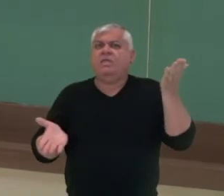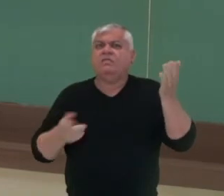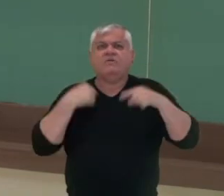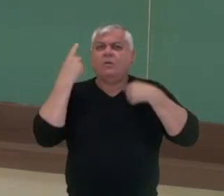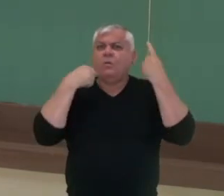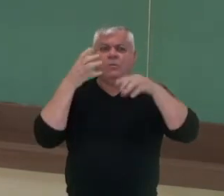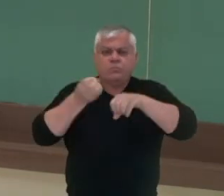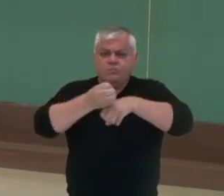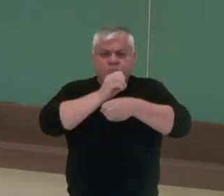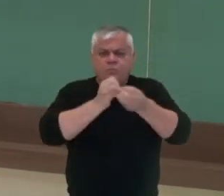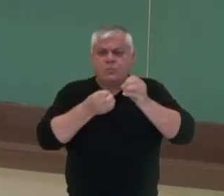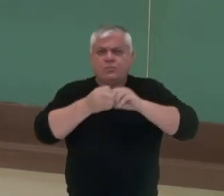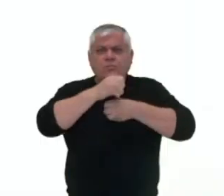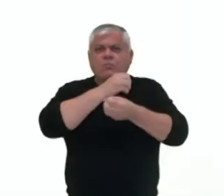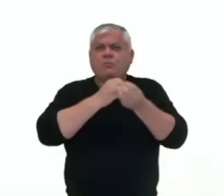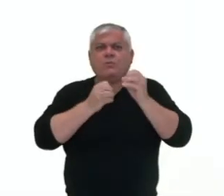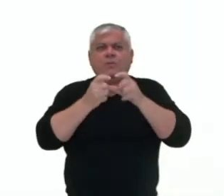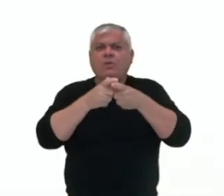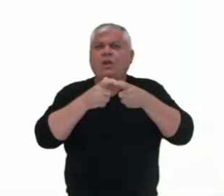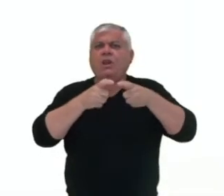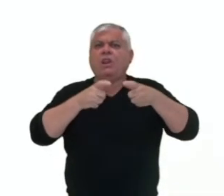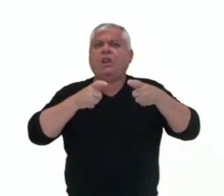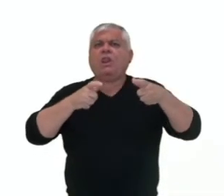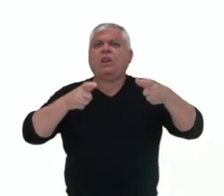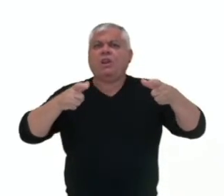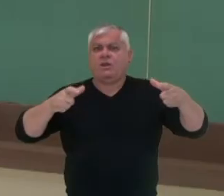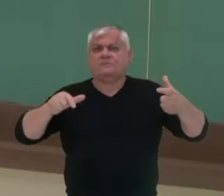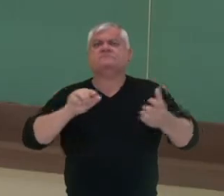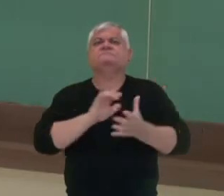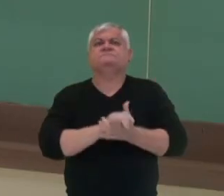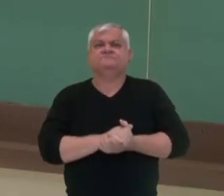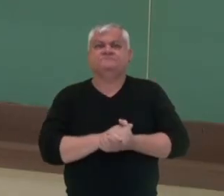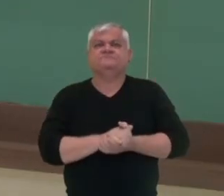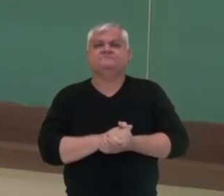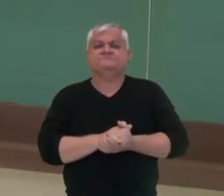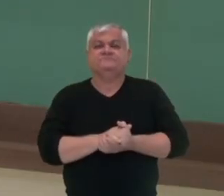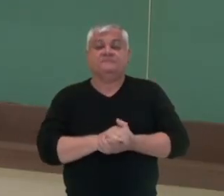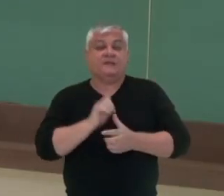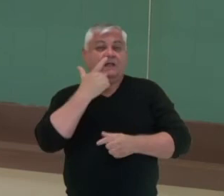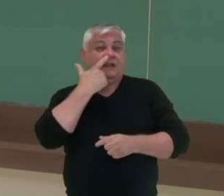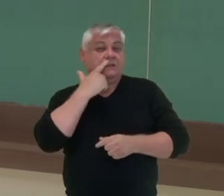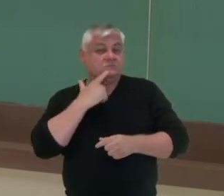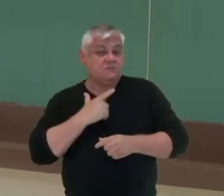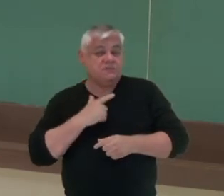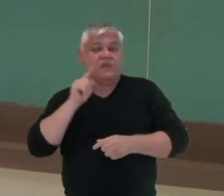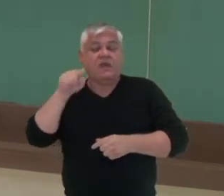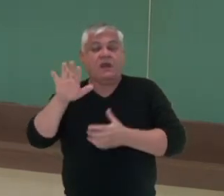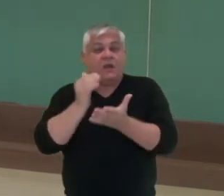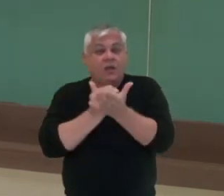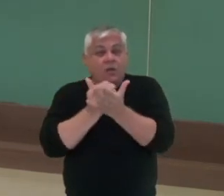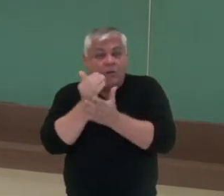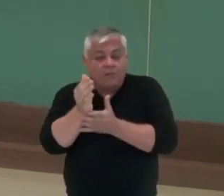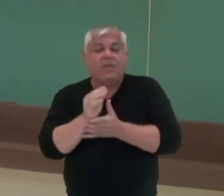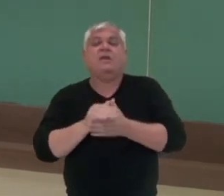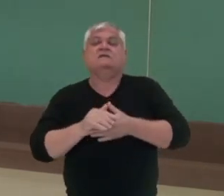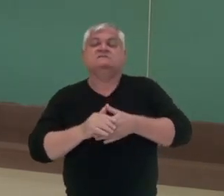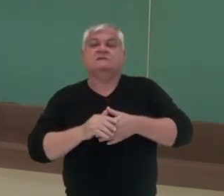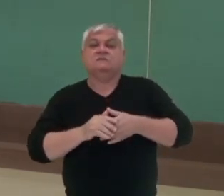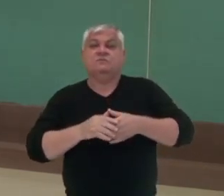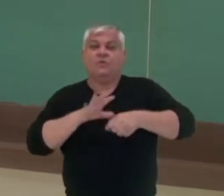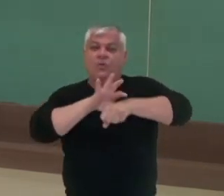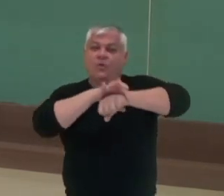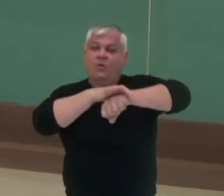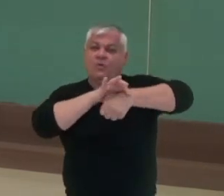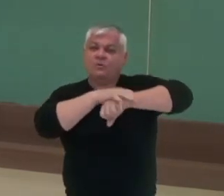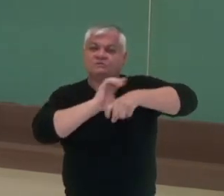se reproduzir em grande quantidade, de maneira descontrolada. Ela vai se iniciar na medula óssea vermelha e